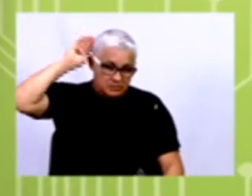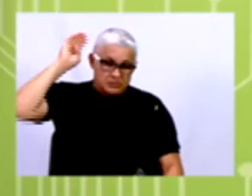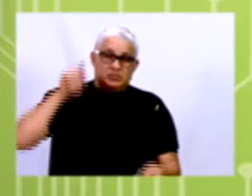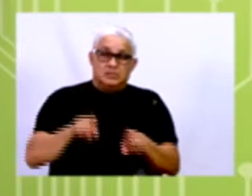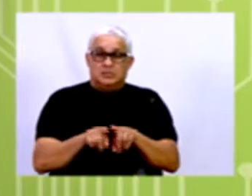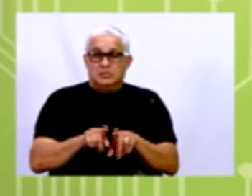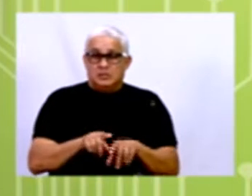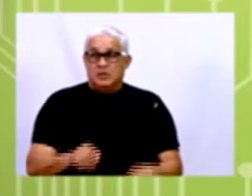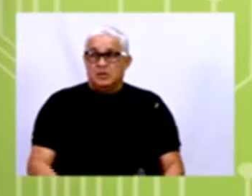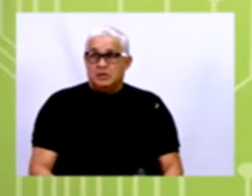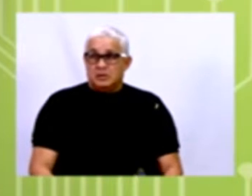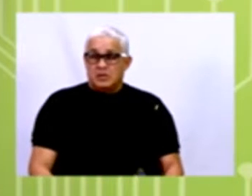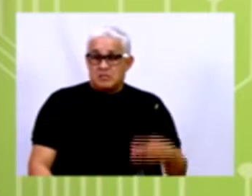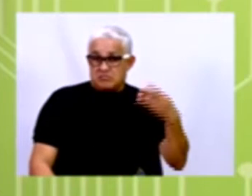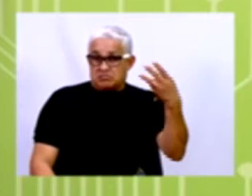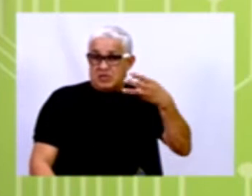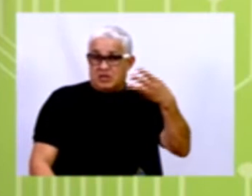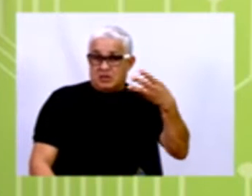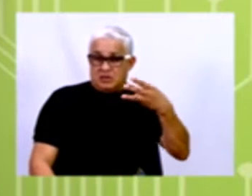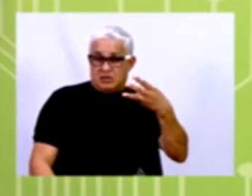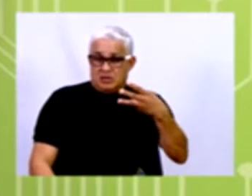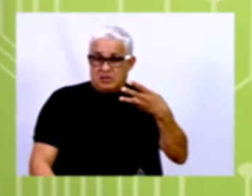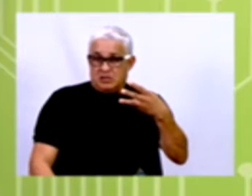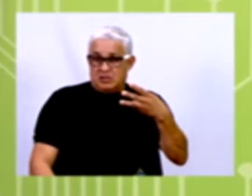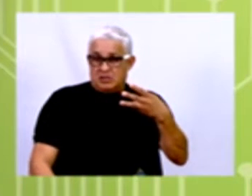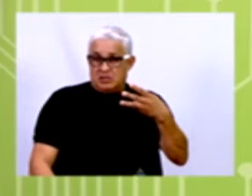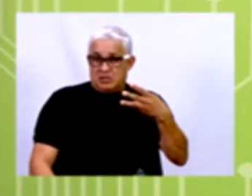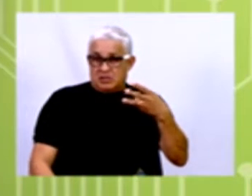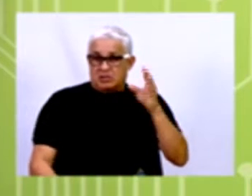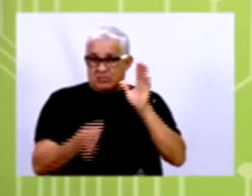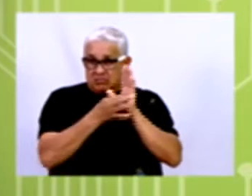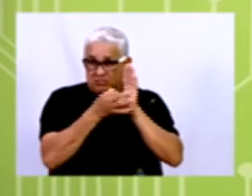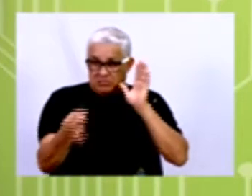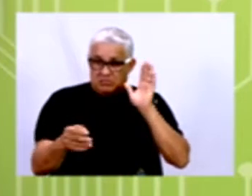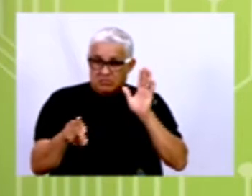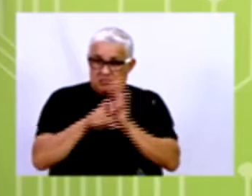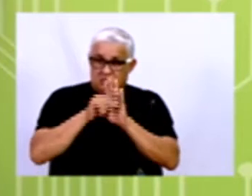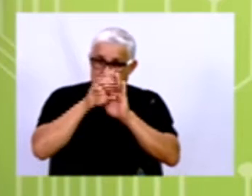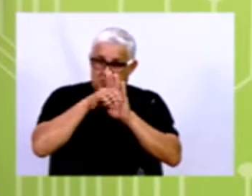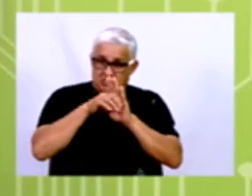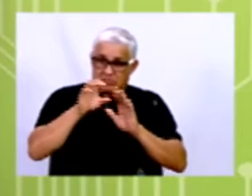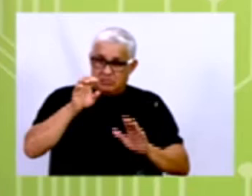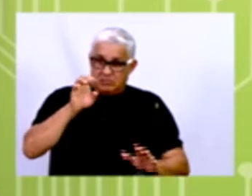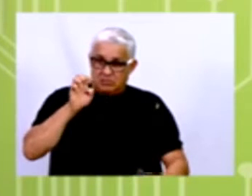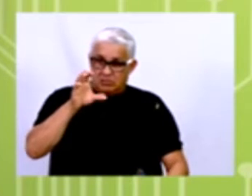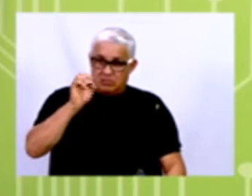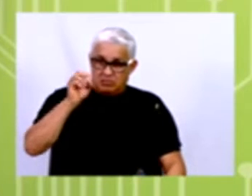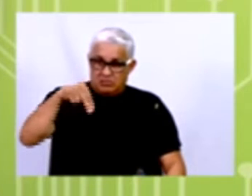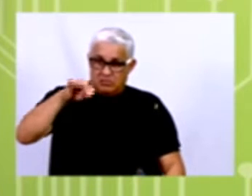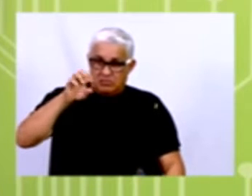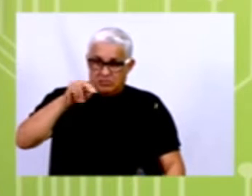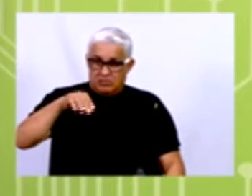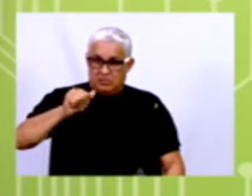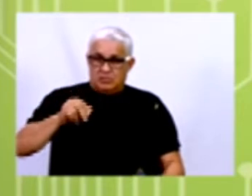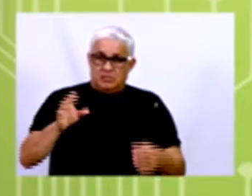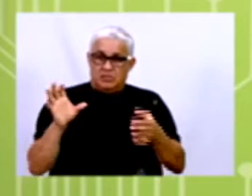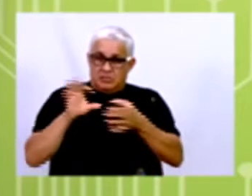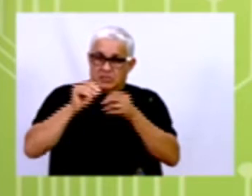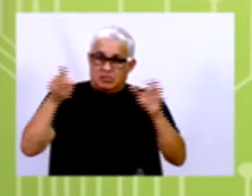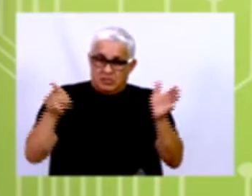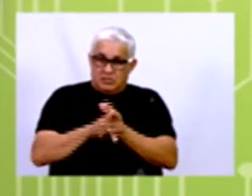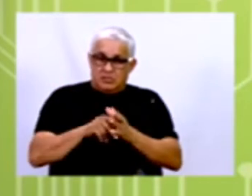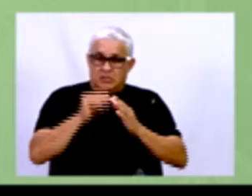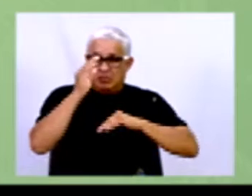procuramos uma terceira dimensão conceitual da economia ligada à área profissional. Então, conceitos profissionais de economia,